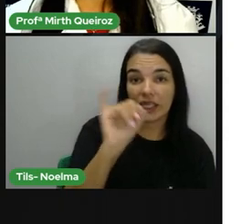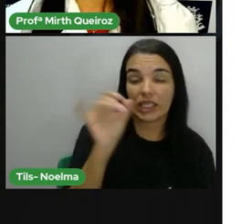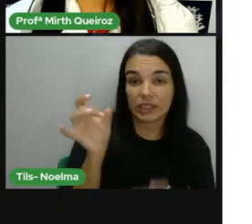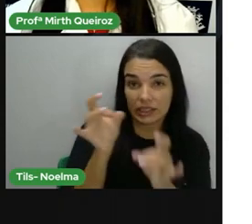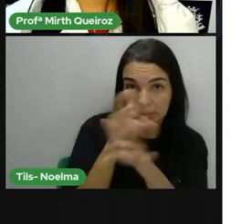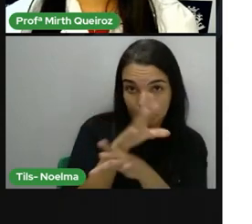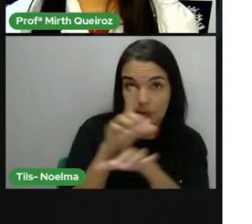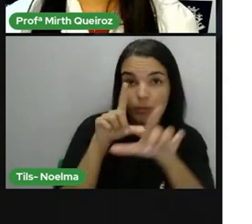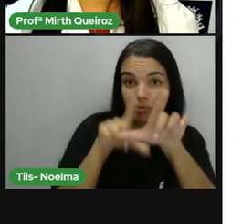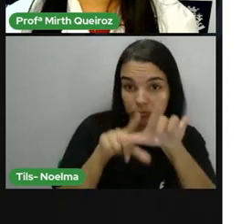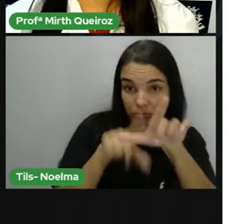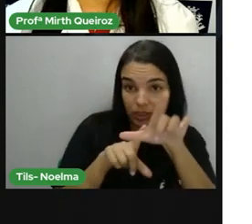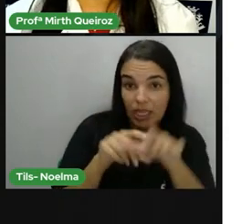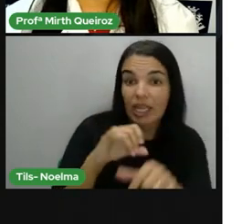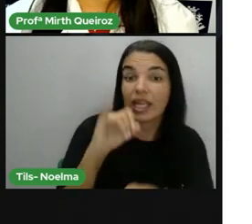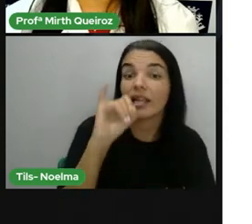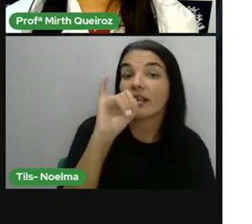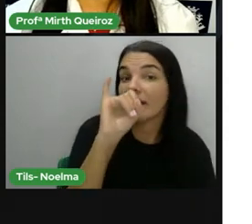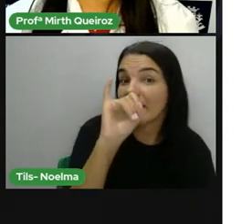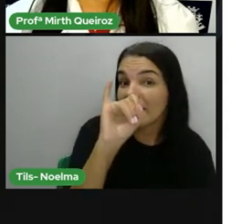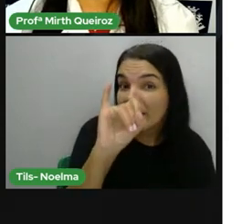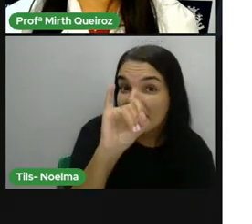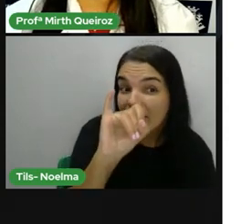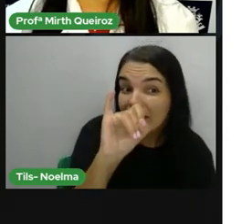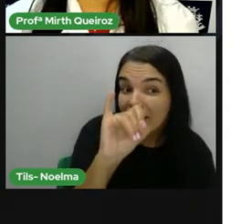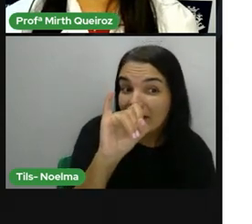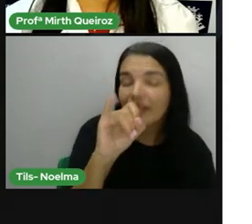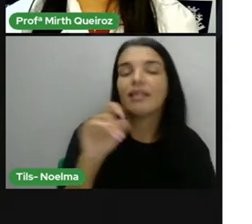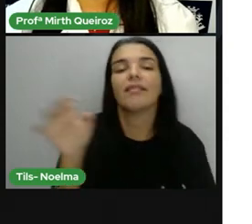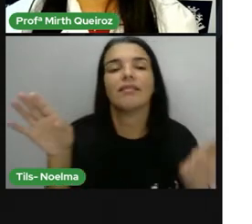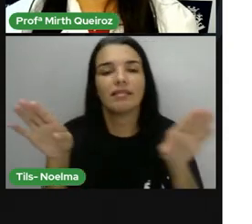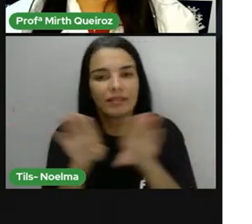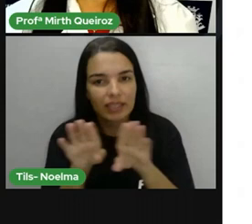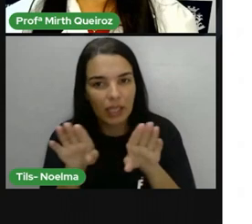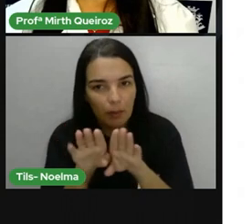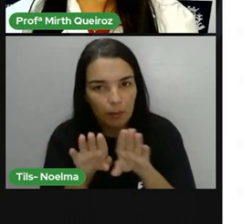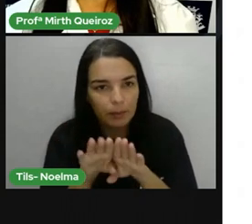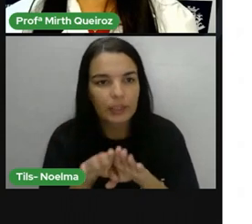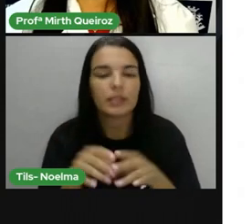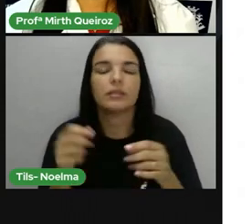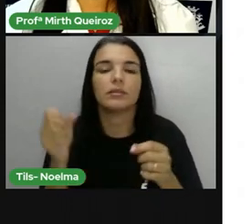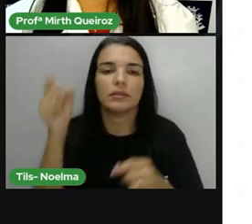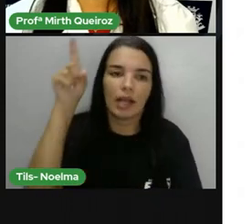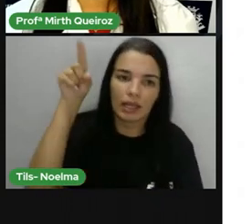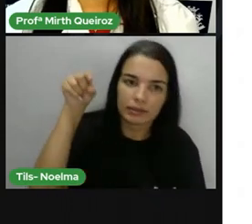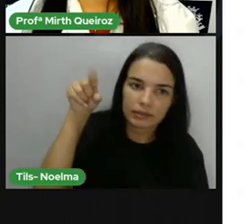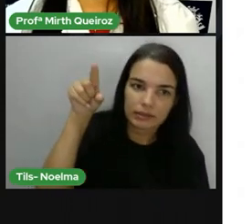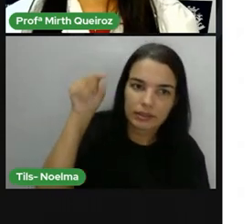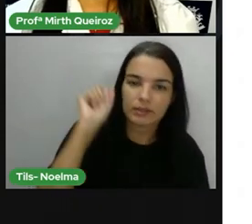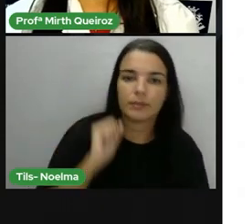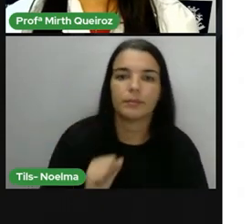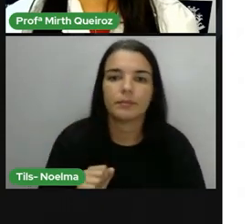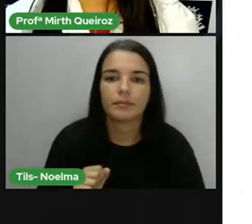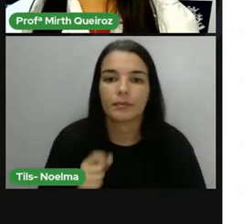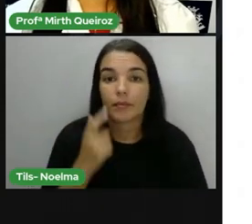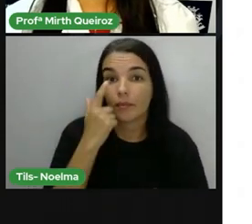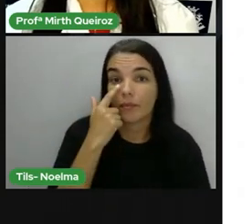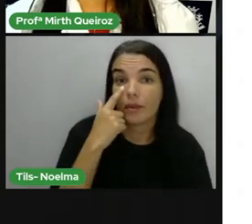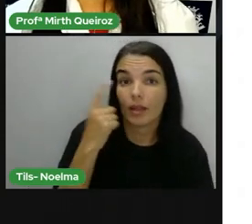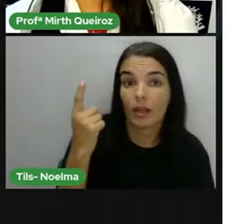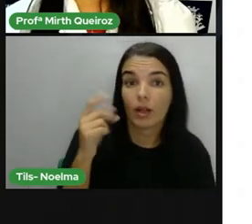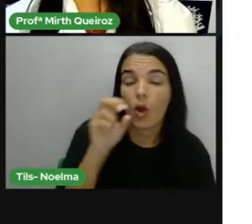júris, palavras paroxítonas terminadas em I ou IS, levam acento.